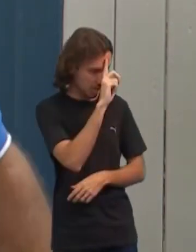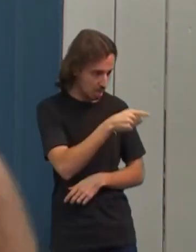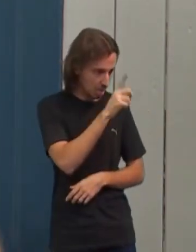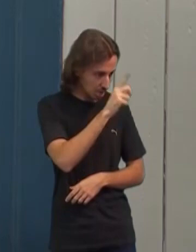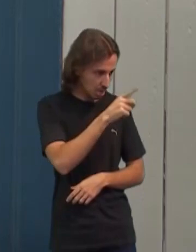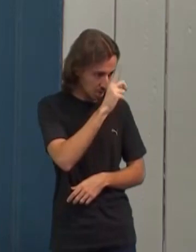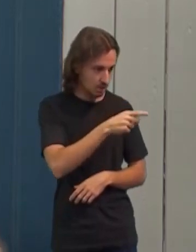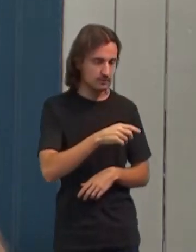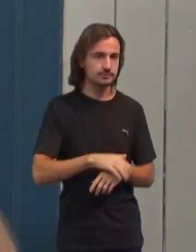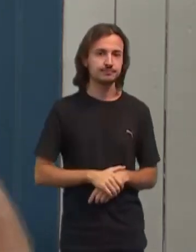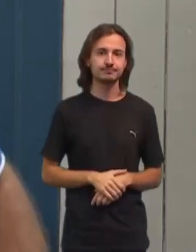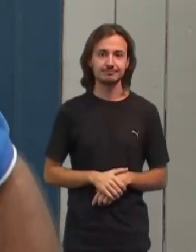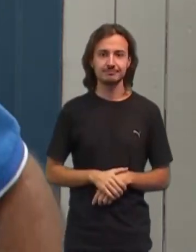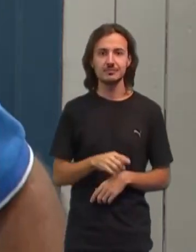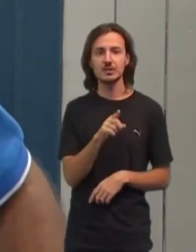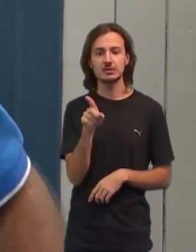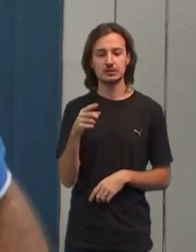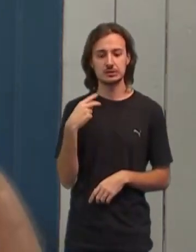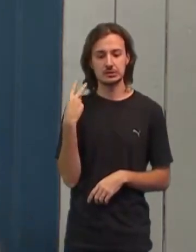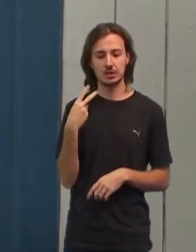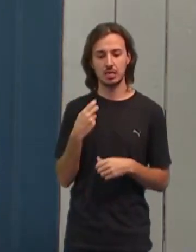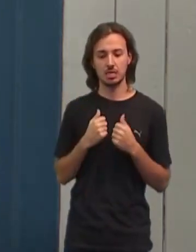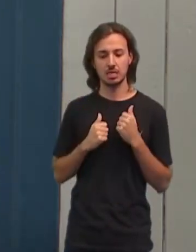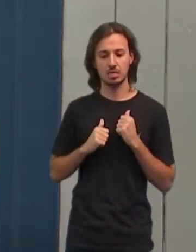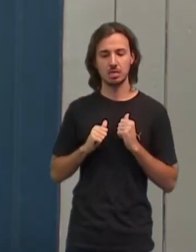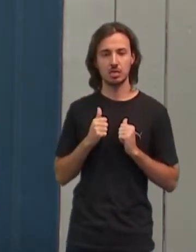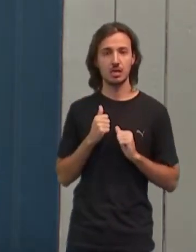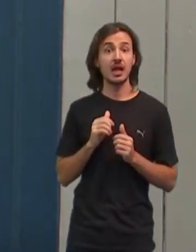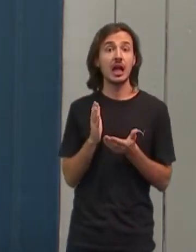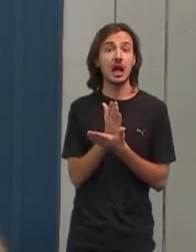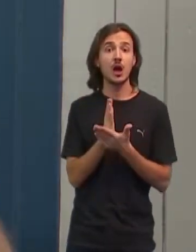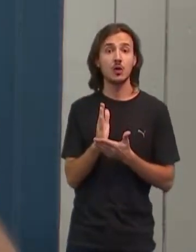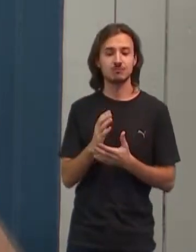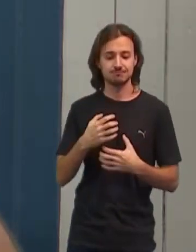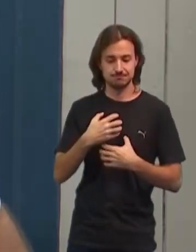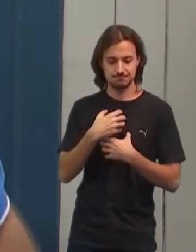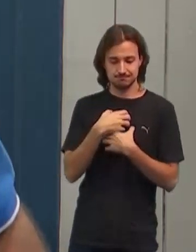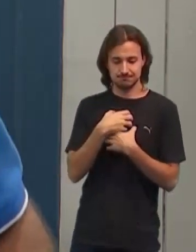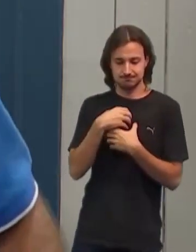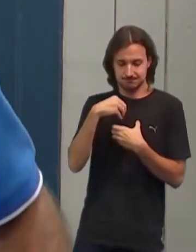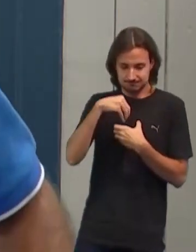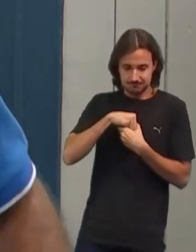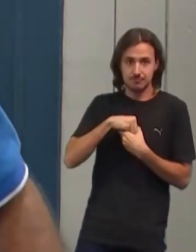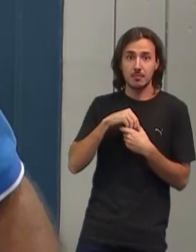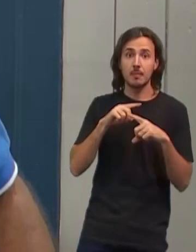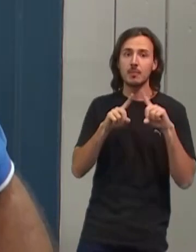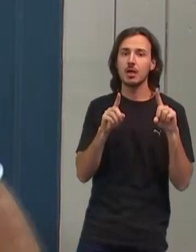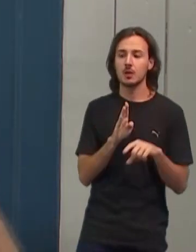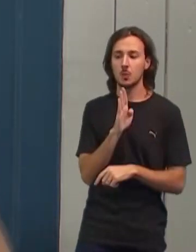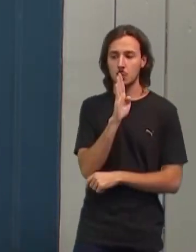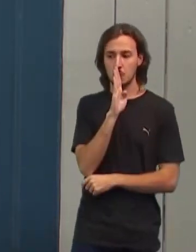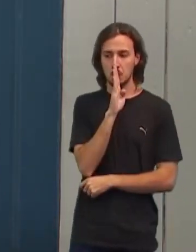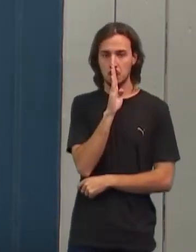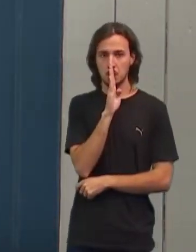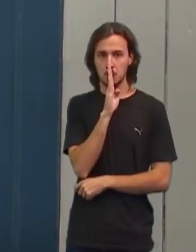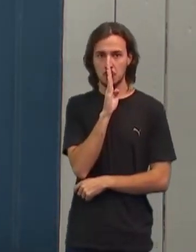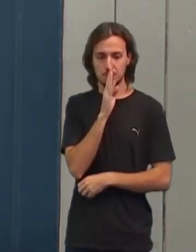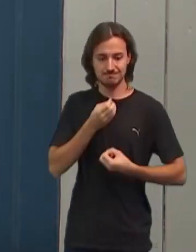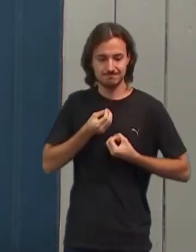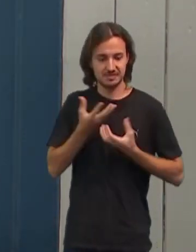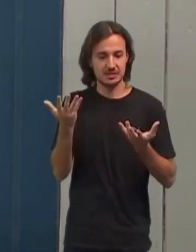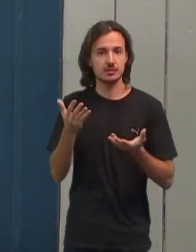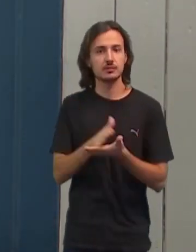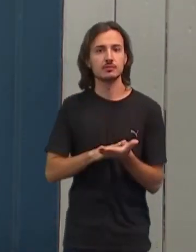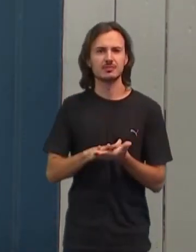Esse desconforto dos vereadores, muitos não falam, mas sentem e conversam conosco ali. É normal